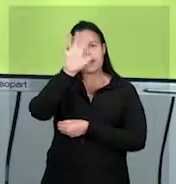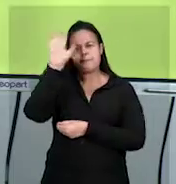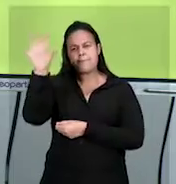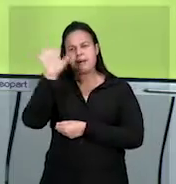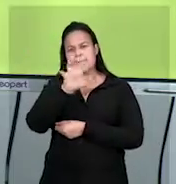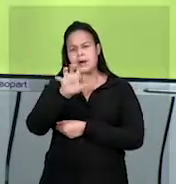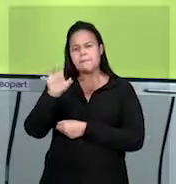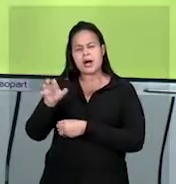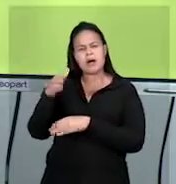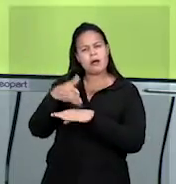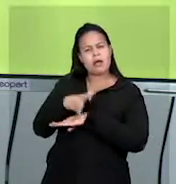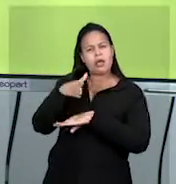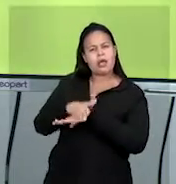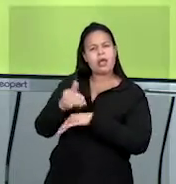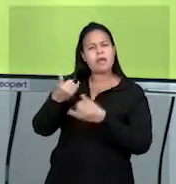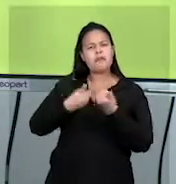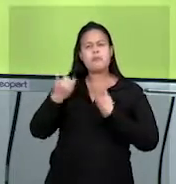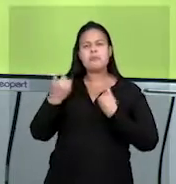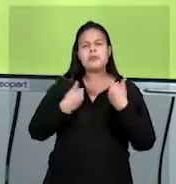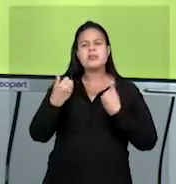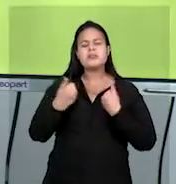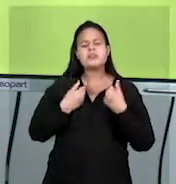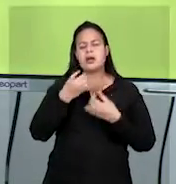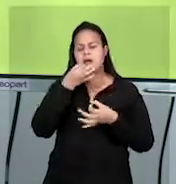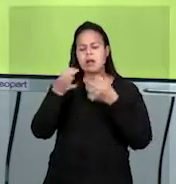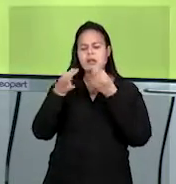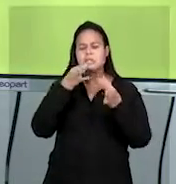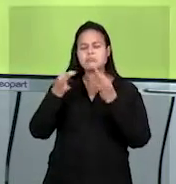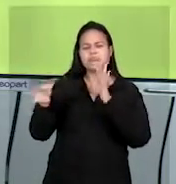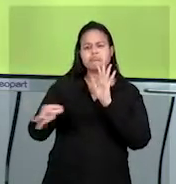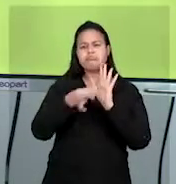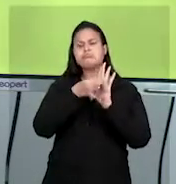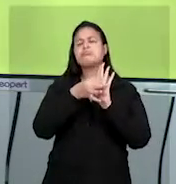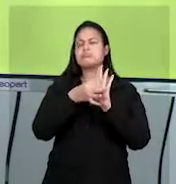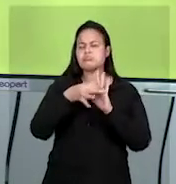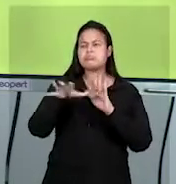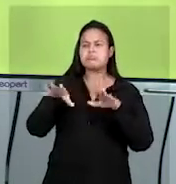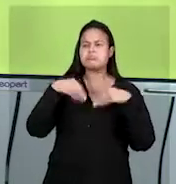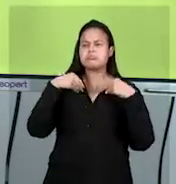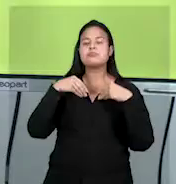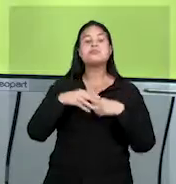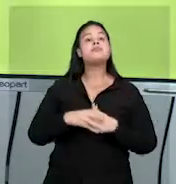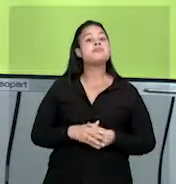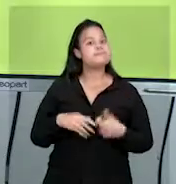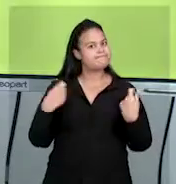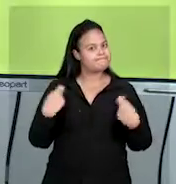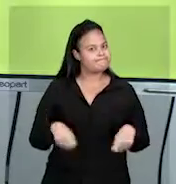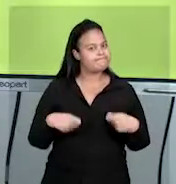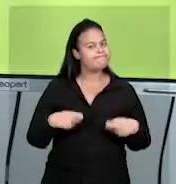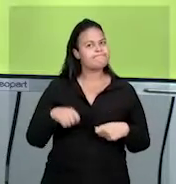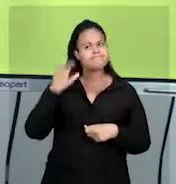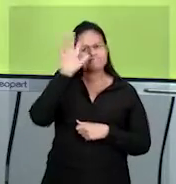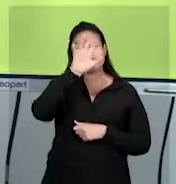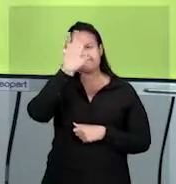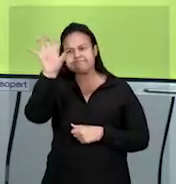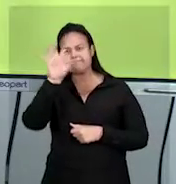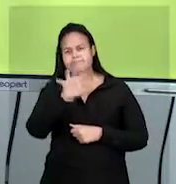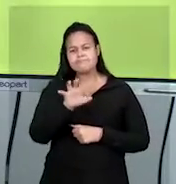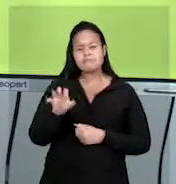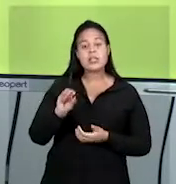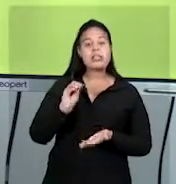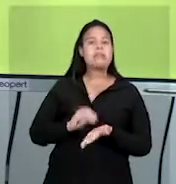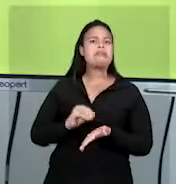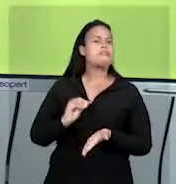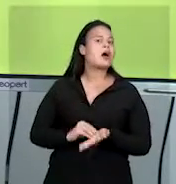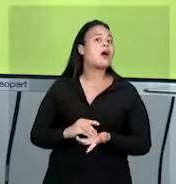ter acesso à informação e saber criticar uma informação que a gente recebe, é importante que a gente saiba ler mapas também, mas às vezes falta esse momento